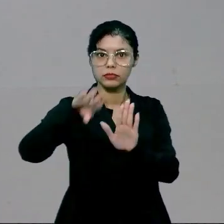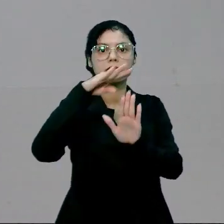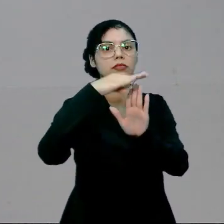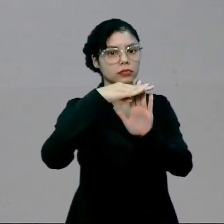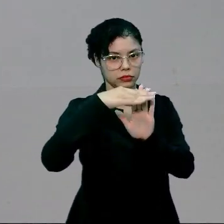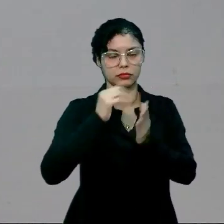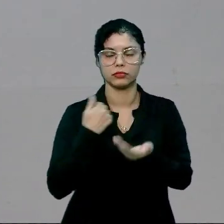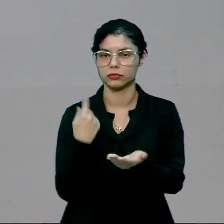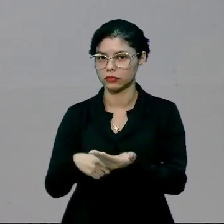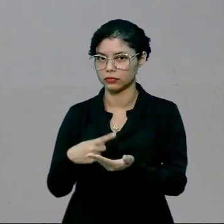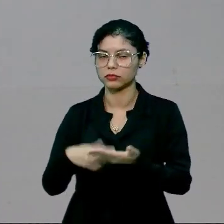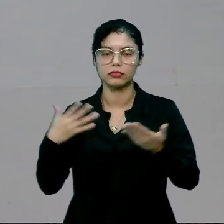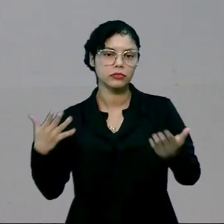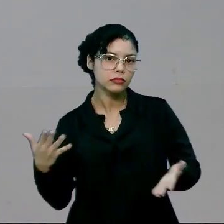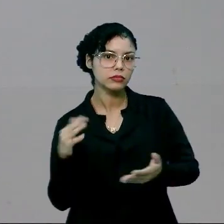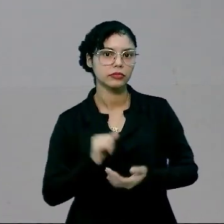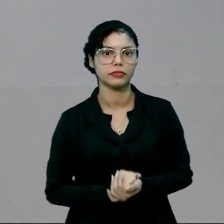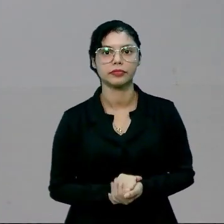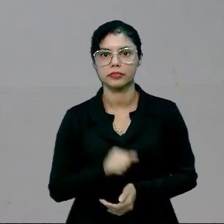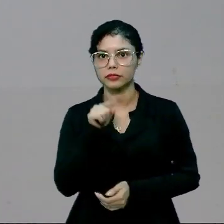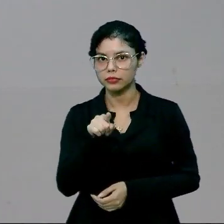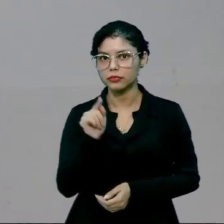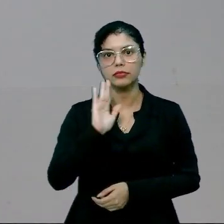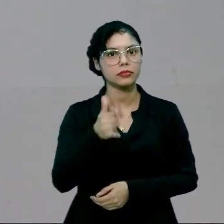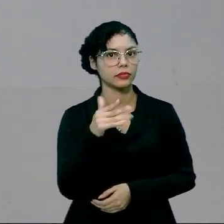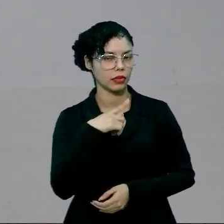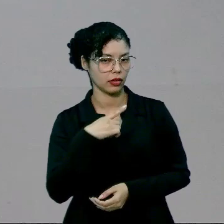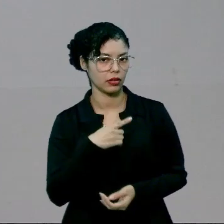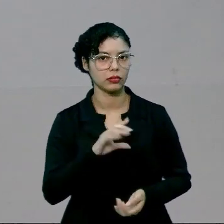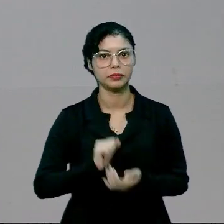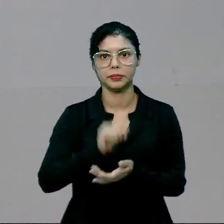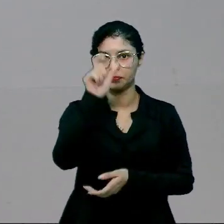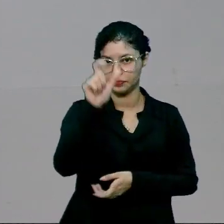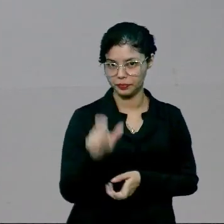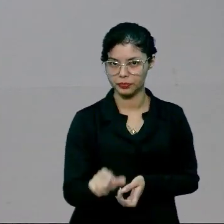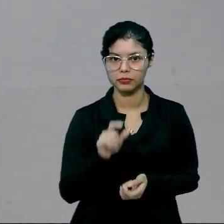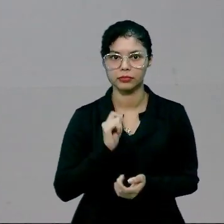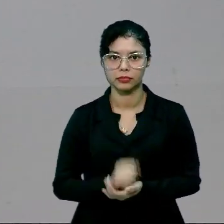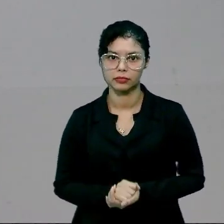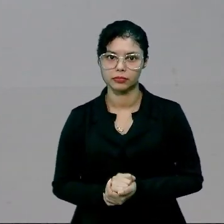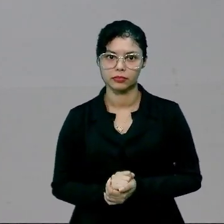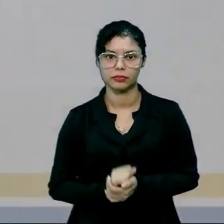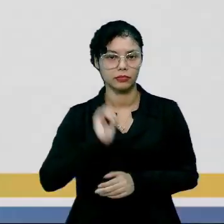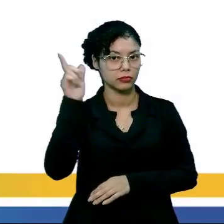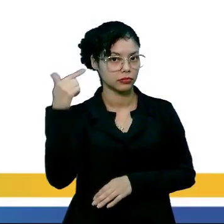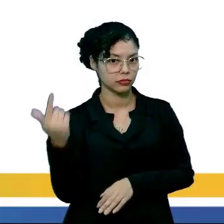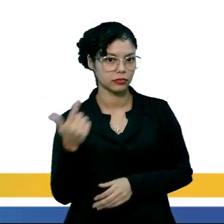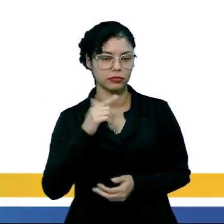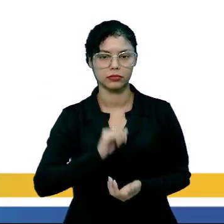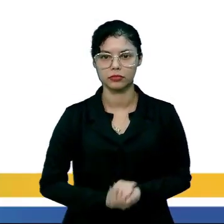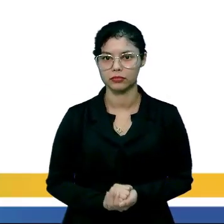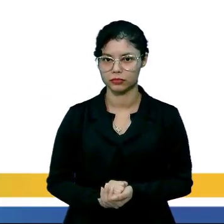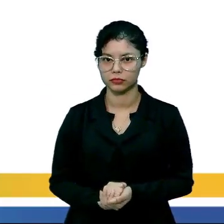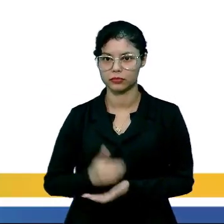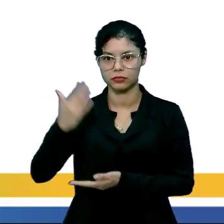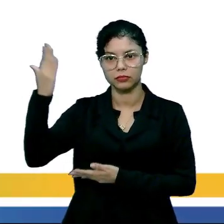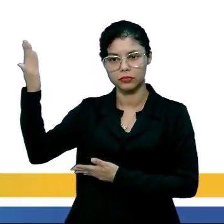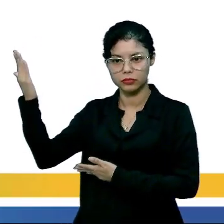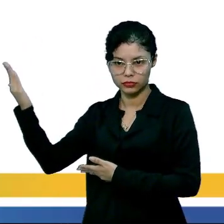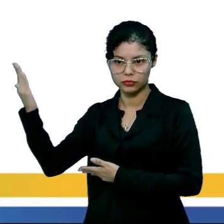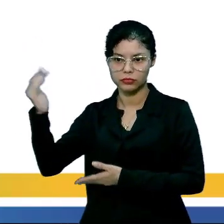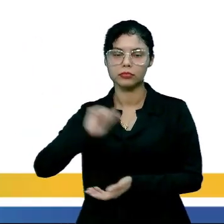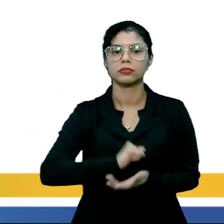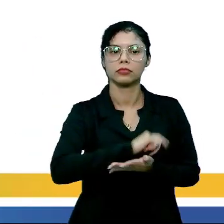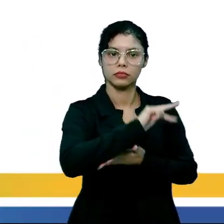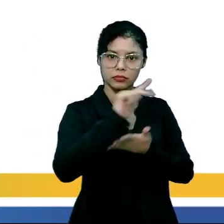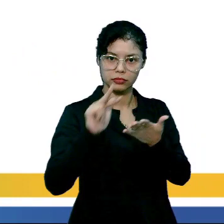superior considerada, tá? E aqui a gente já tem essas pessoas aí em uma outra situação. Então, a gente tem